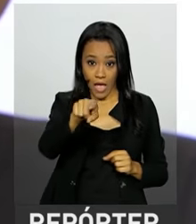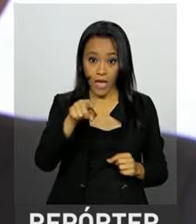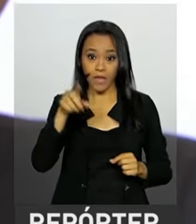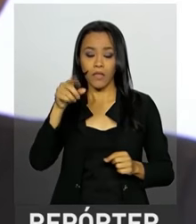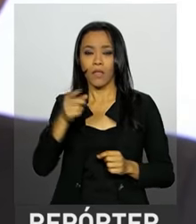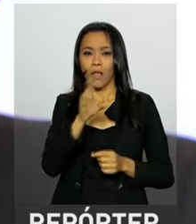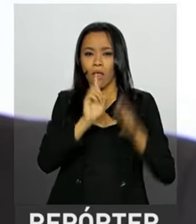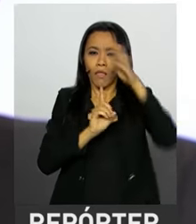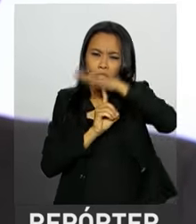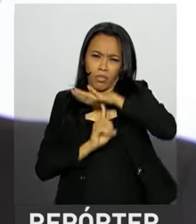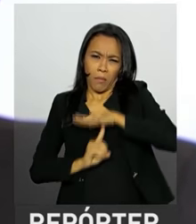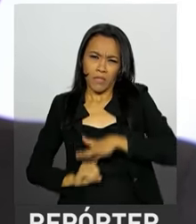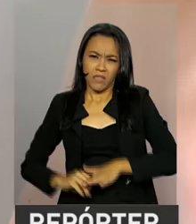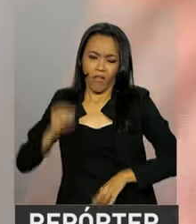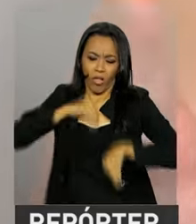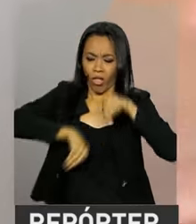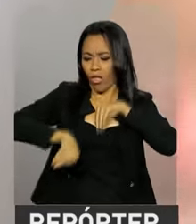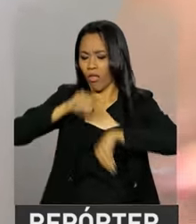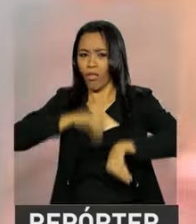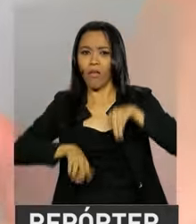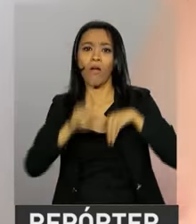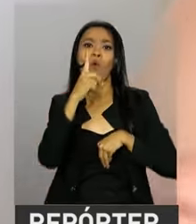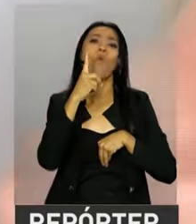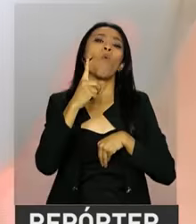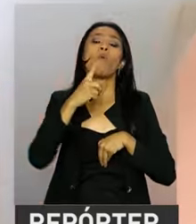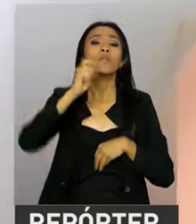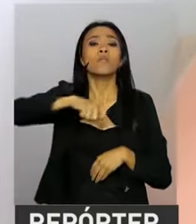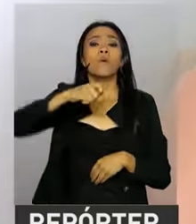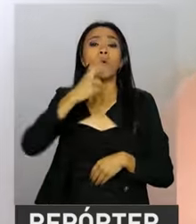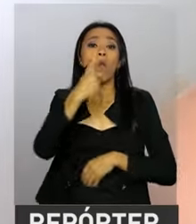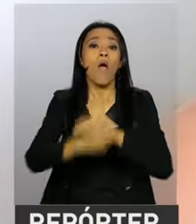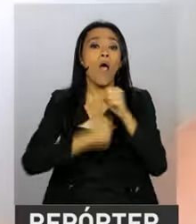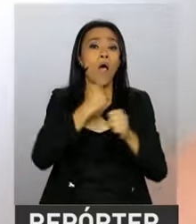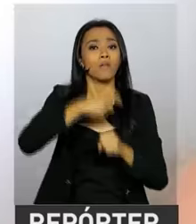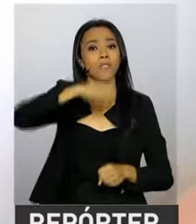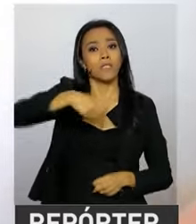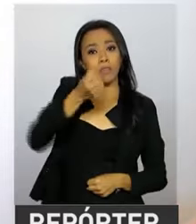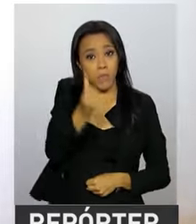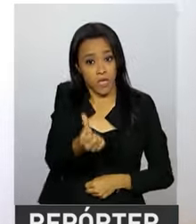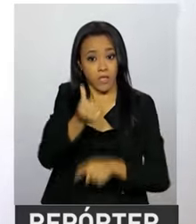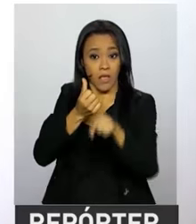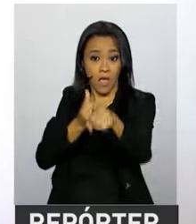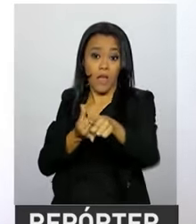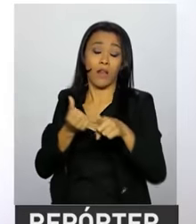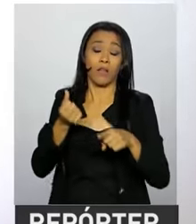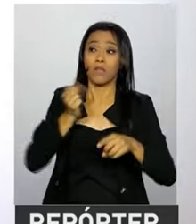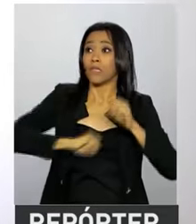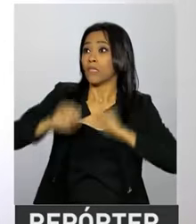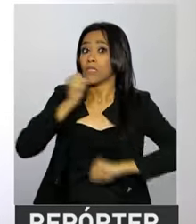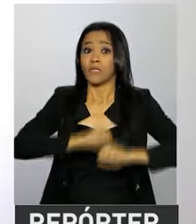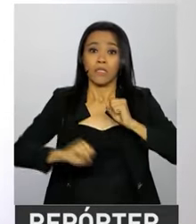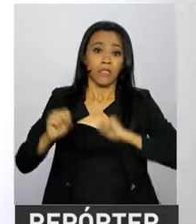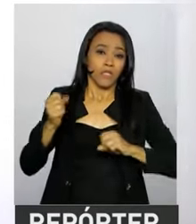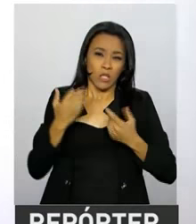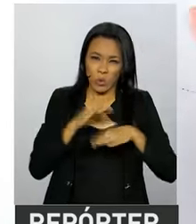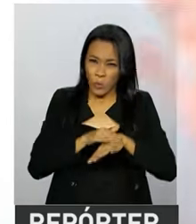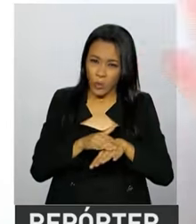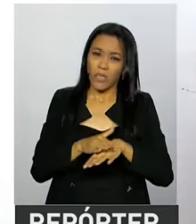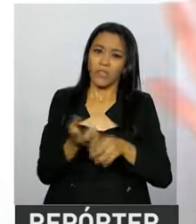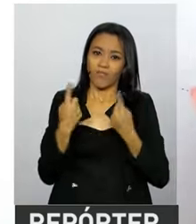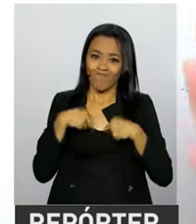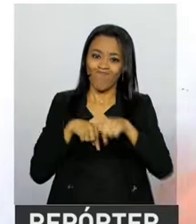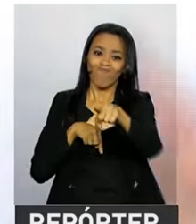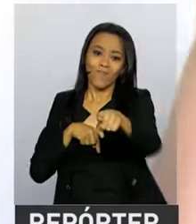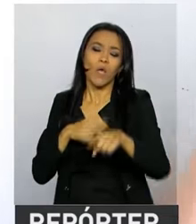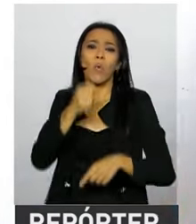com depressão há um ano e meio. A doença, junto com a ansiedade, representa, segundo o Ministério do Trabalho,